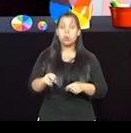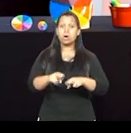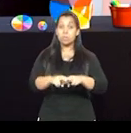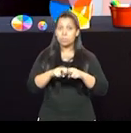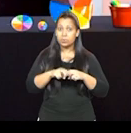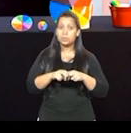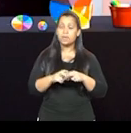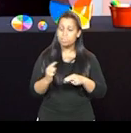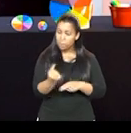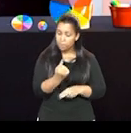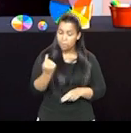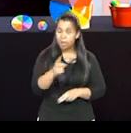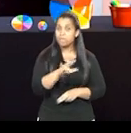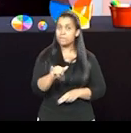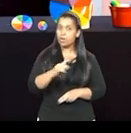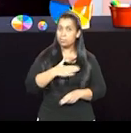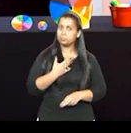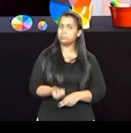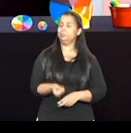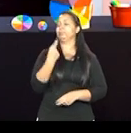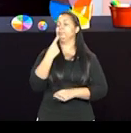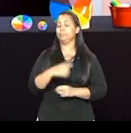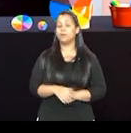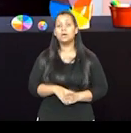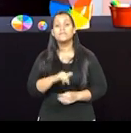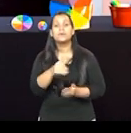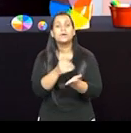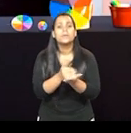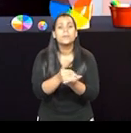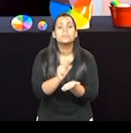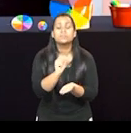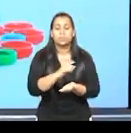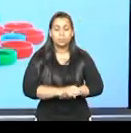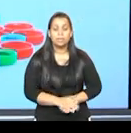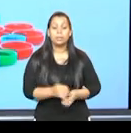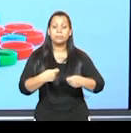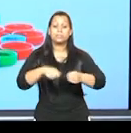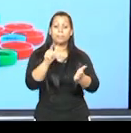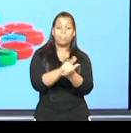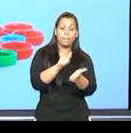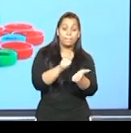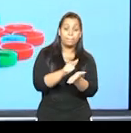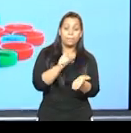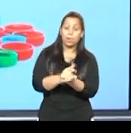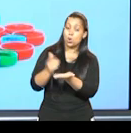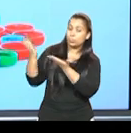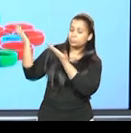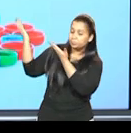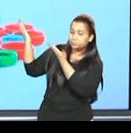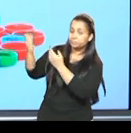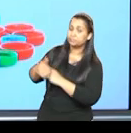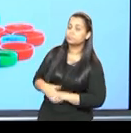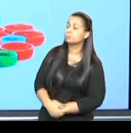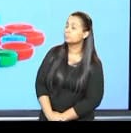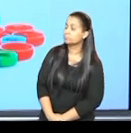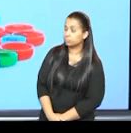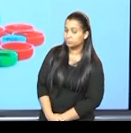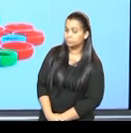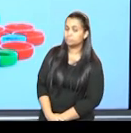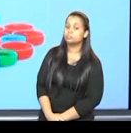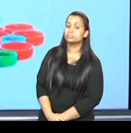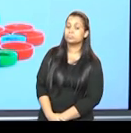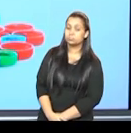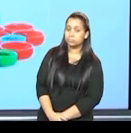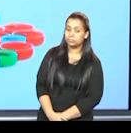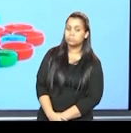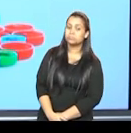vai te surpreender. Para iniciar, nós vamos precisar de papel, cola, tesoura, palito de churrasco,